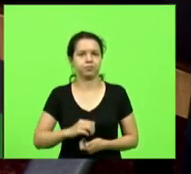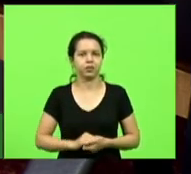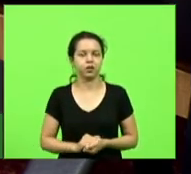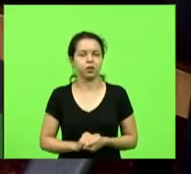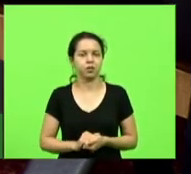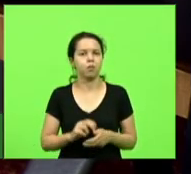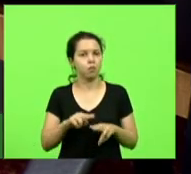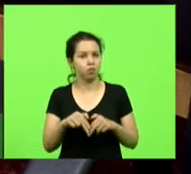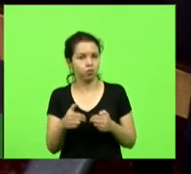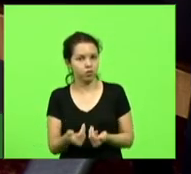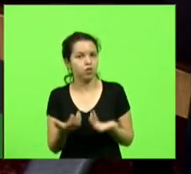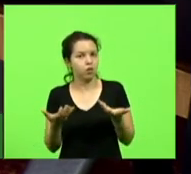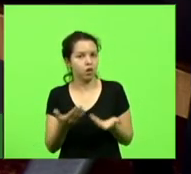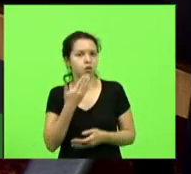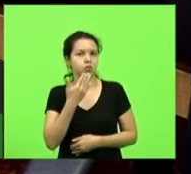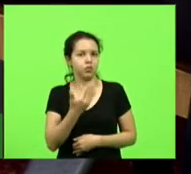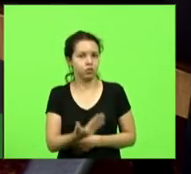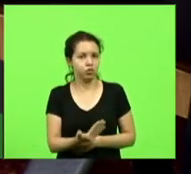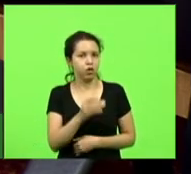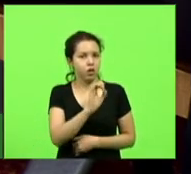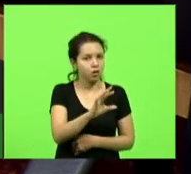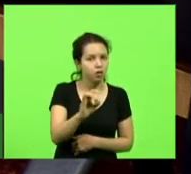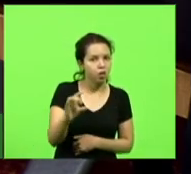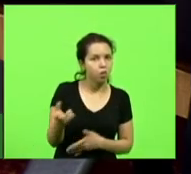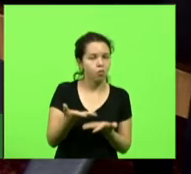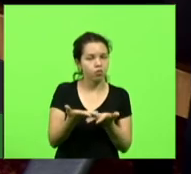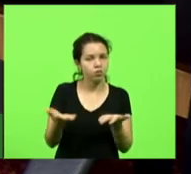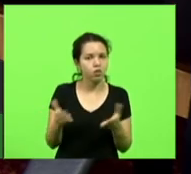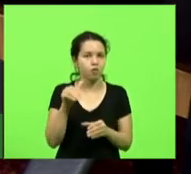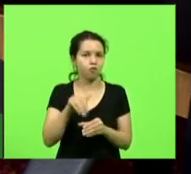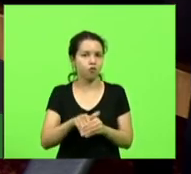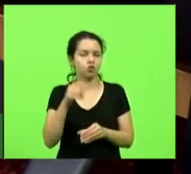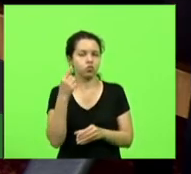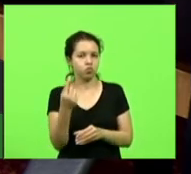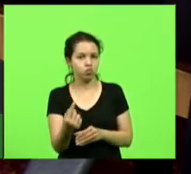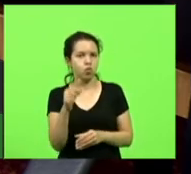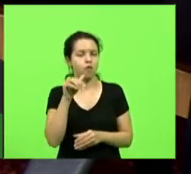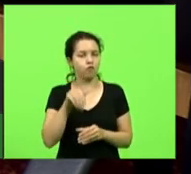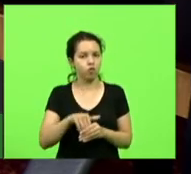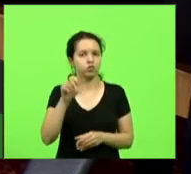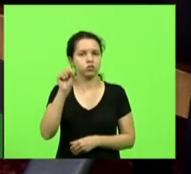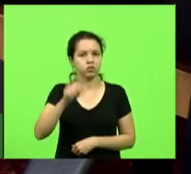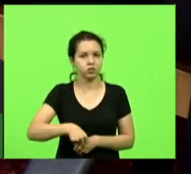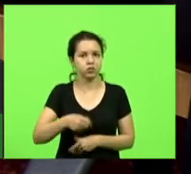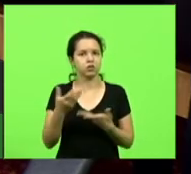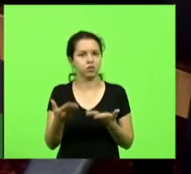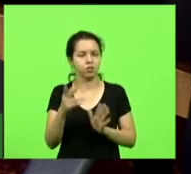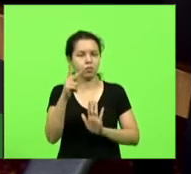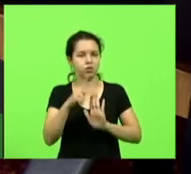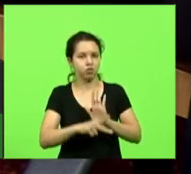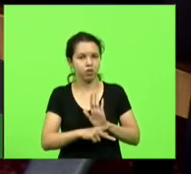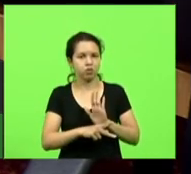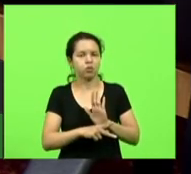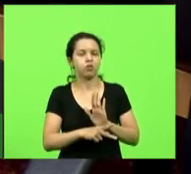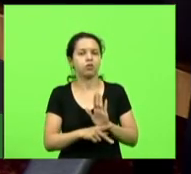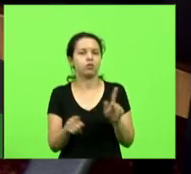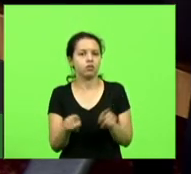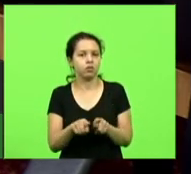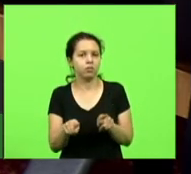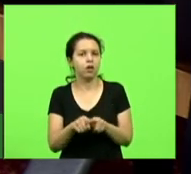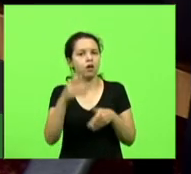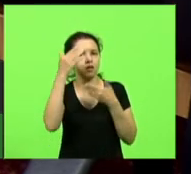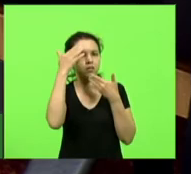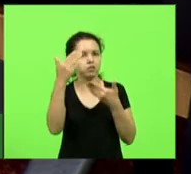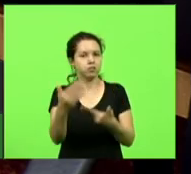aqui pedir a cada um dos companheiros o voto o voto sim a esse projeto, e mais uma vez agradecer